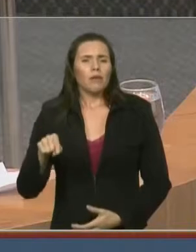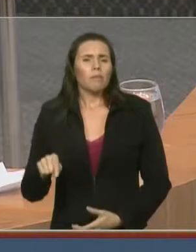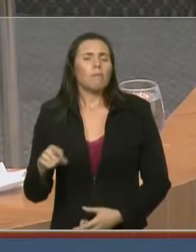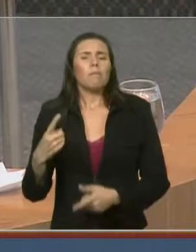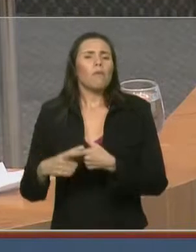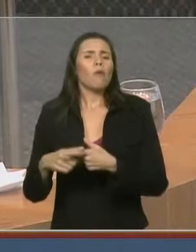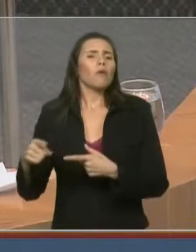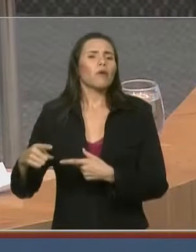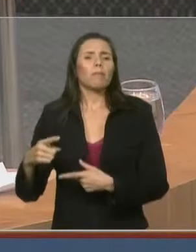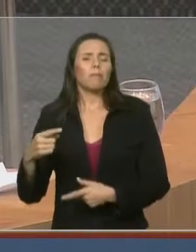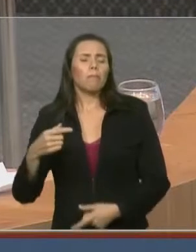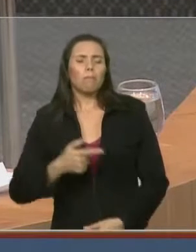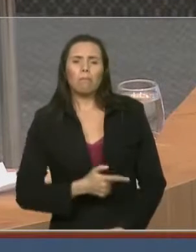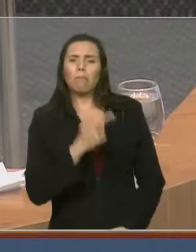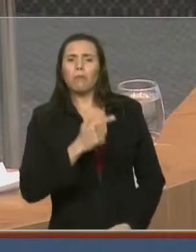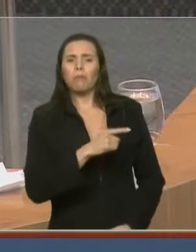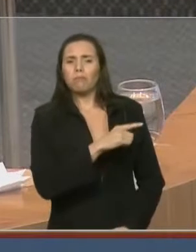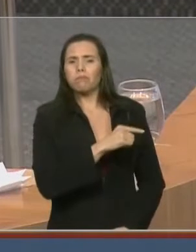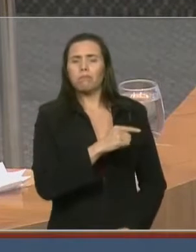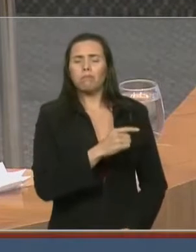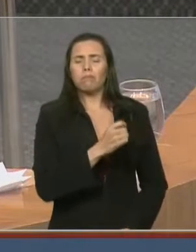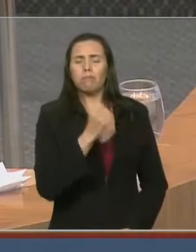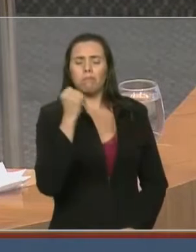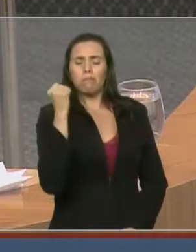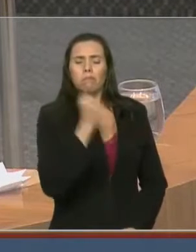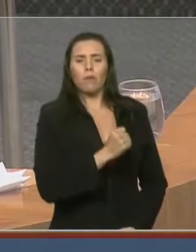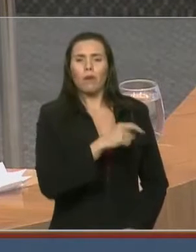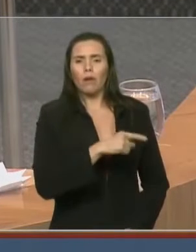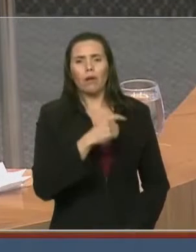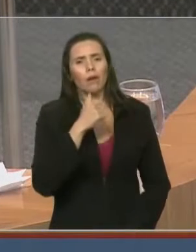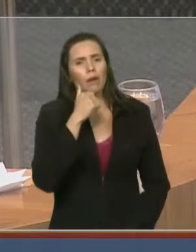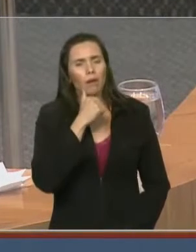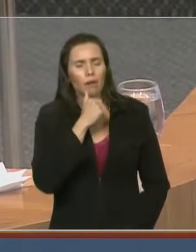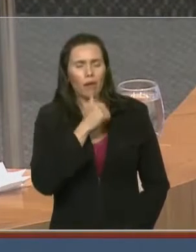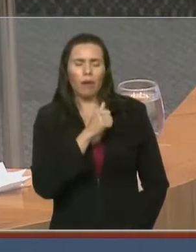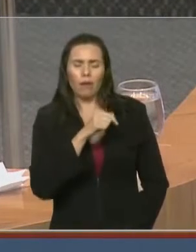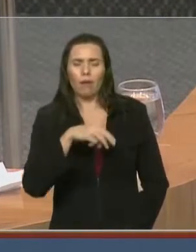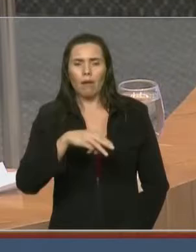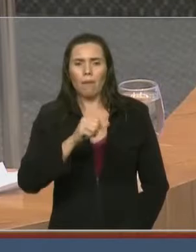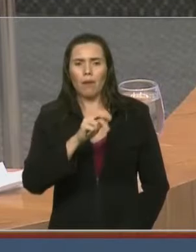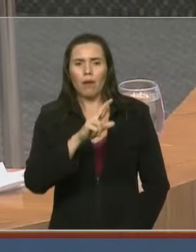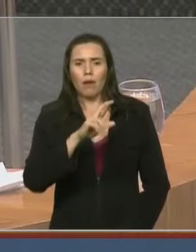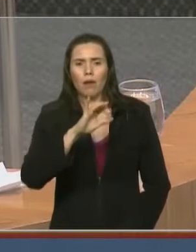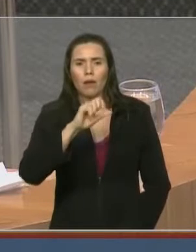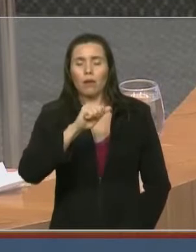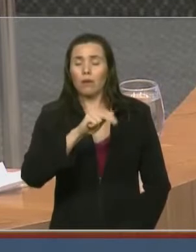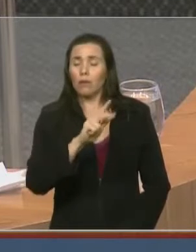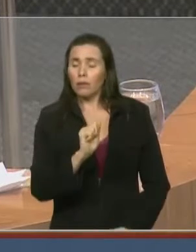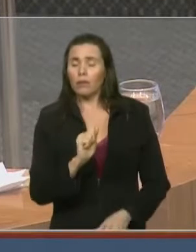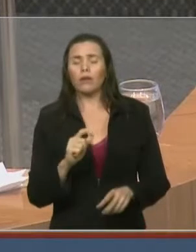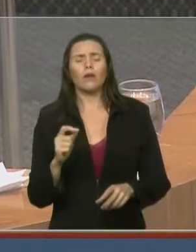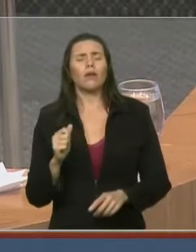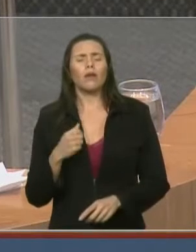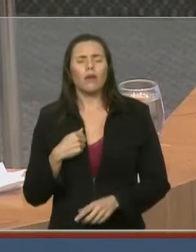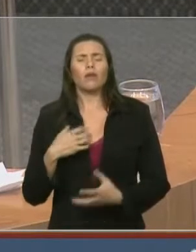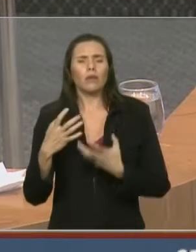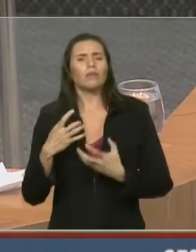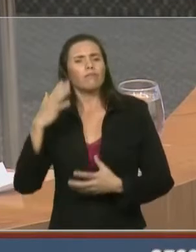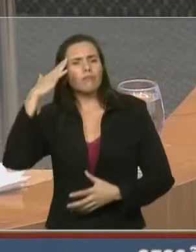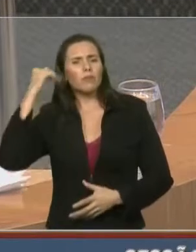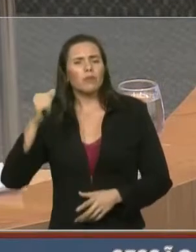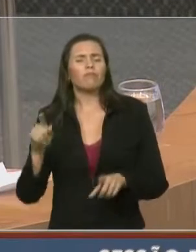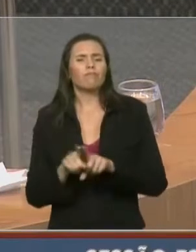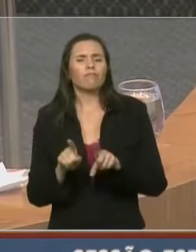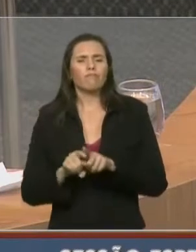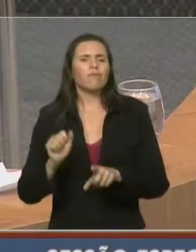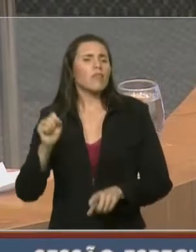desse crime, desse trágico crime que chocou o Brasil e teve repercussão